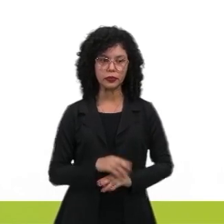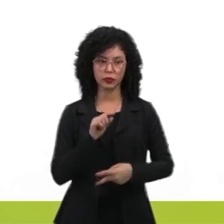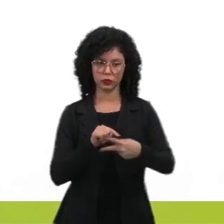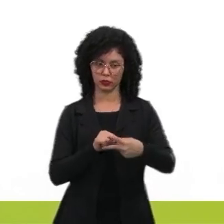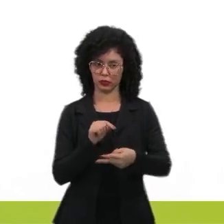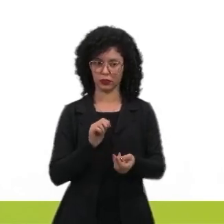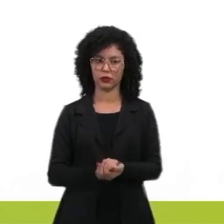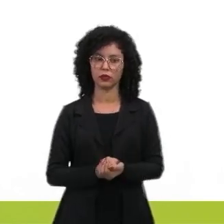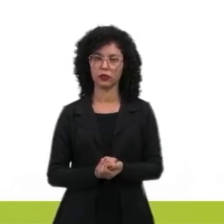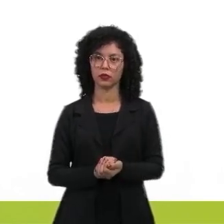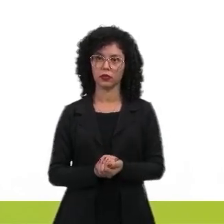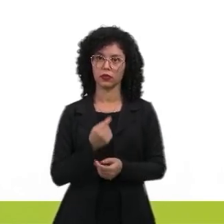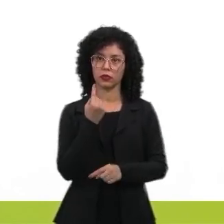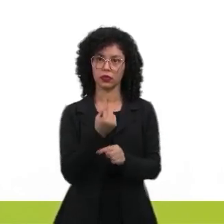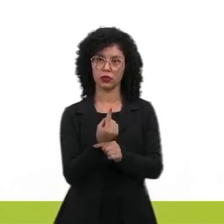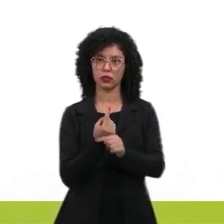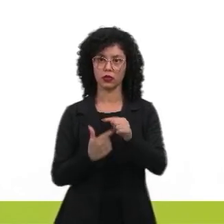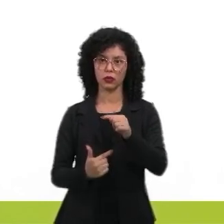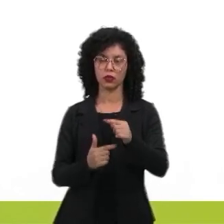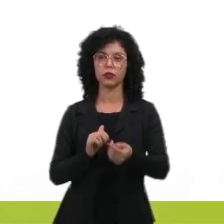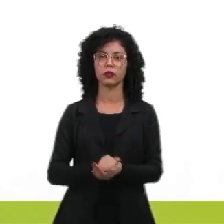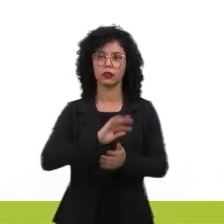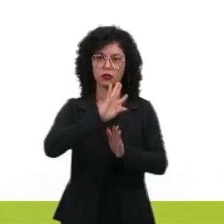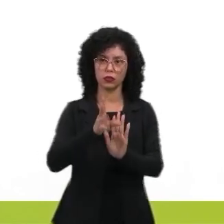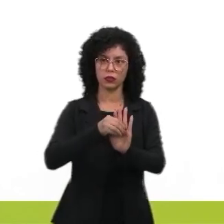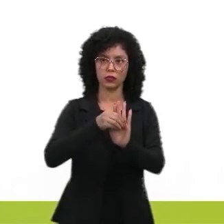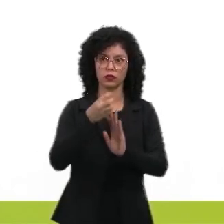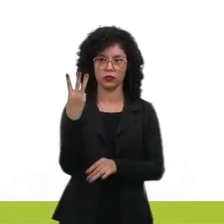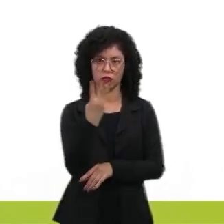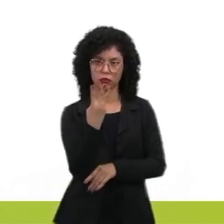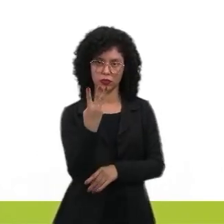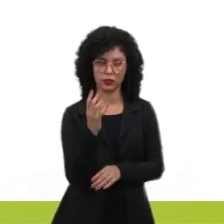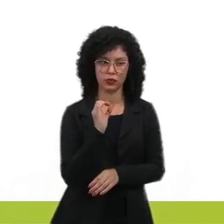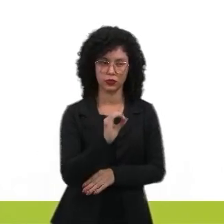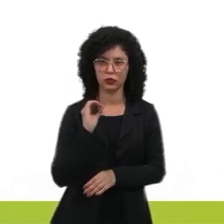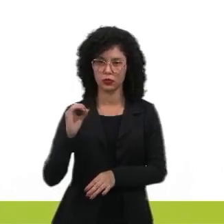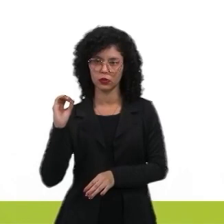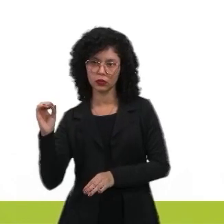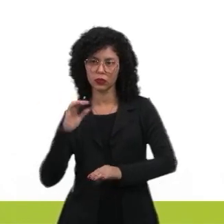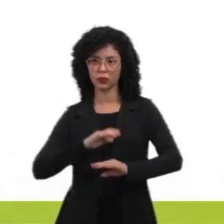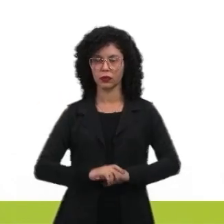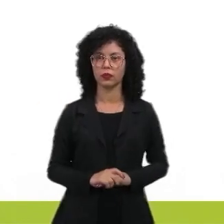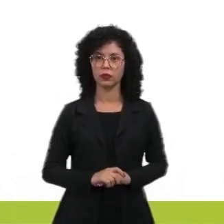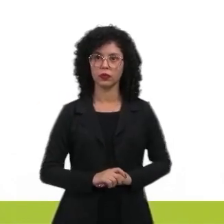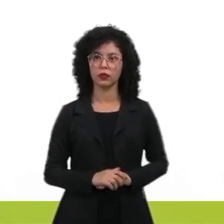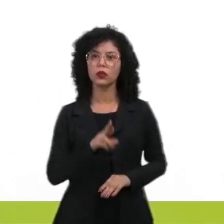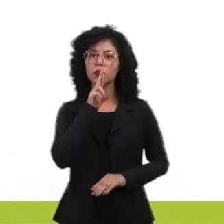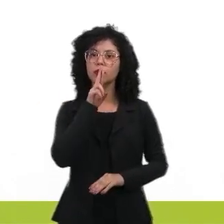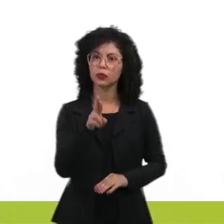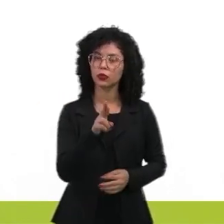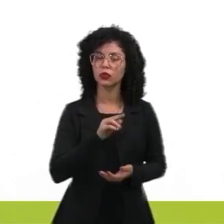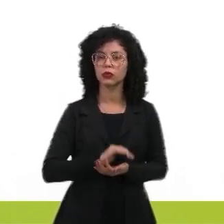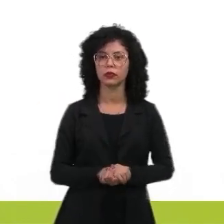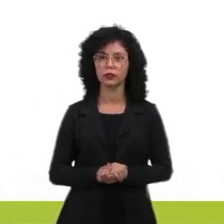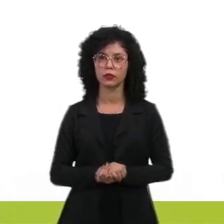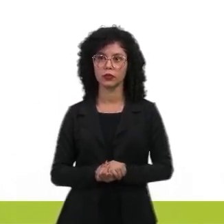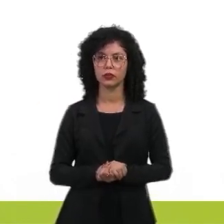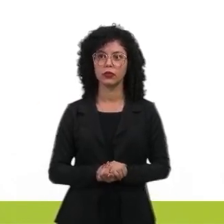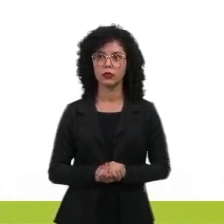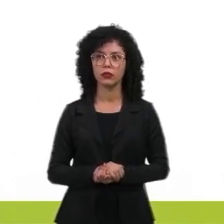aqui, vai sobrar um em cima e o 2 embaixo. E acrescenta os 3 zeros seguintes, ok? E você vai chegar nessa resposta aqui.